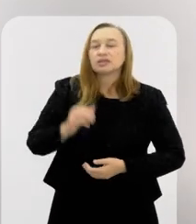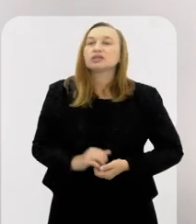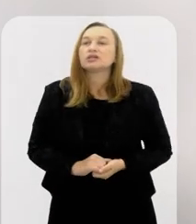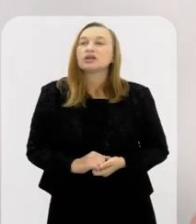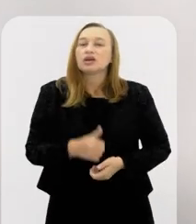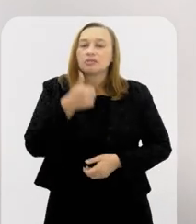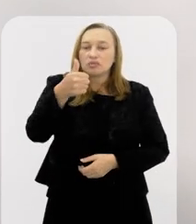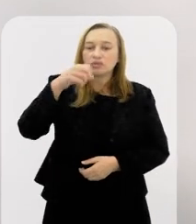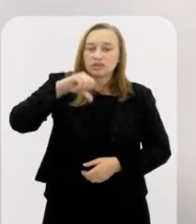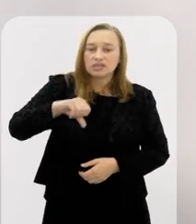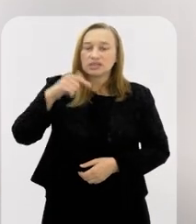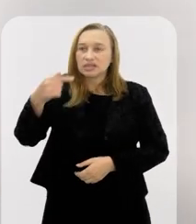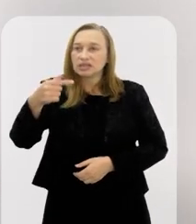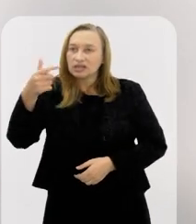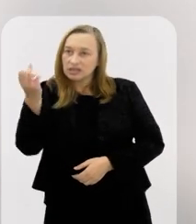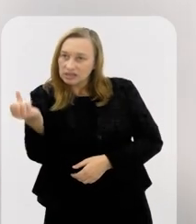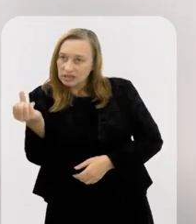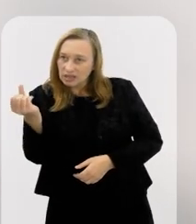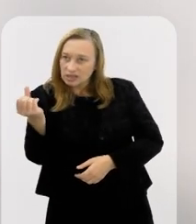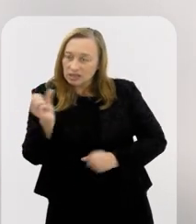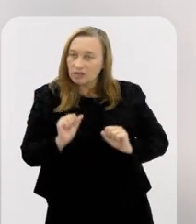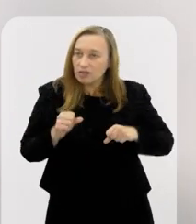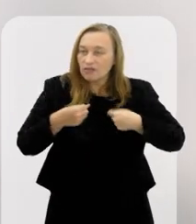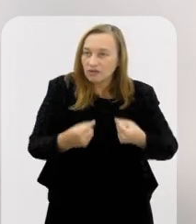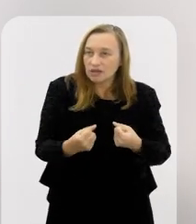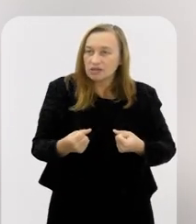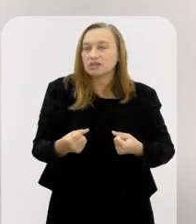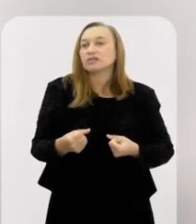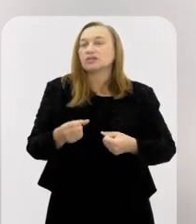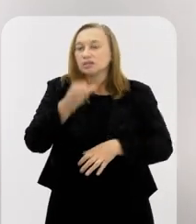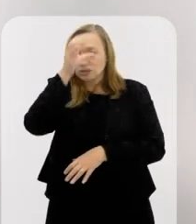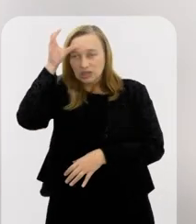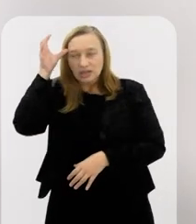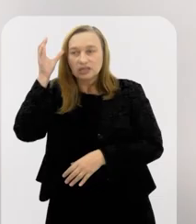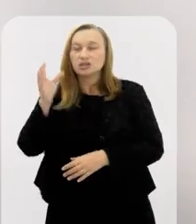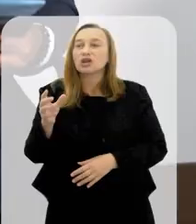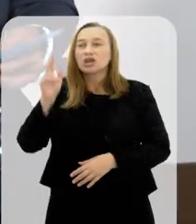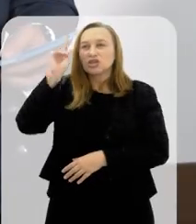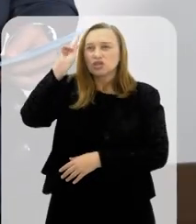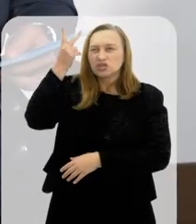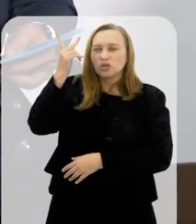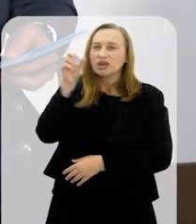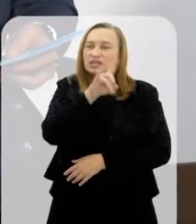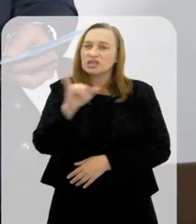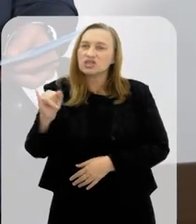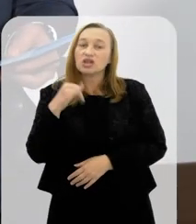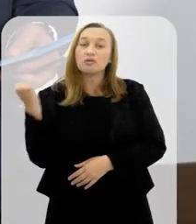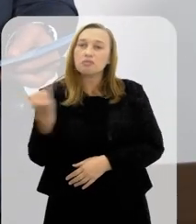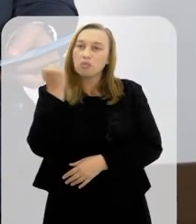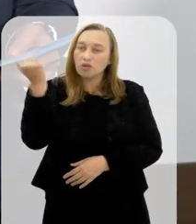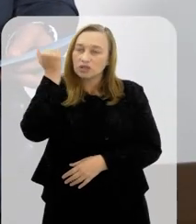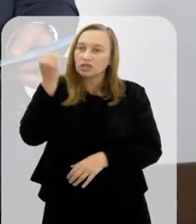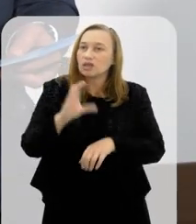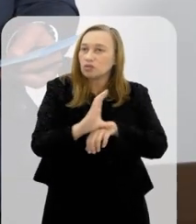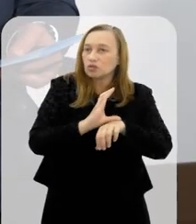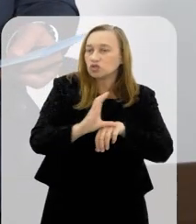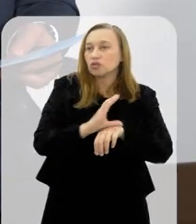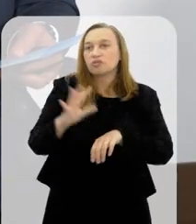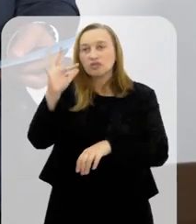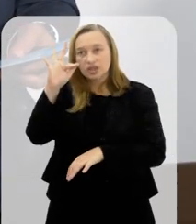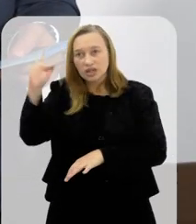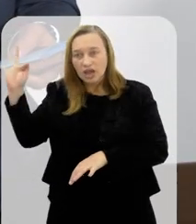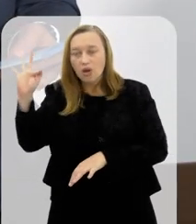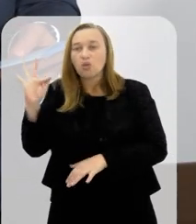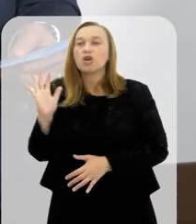Procon em 1976 foi criada uma entidade de defesa consumidor então historicamente essa data é muito importante na Constituição